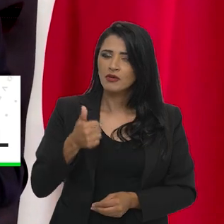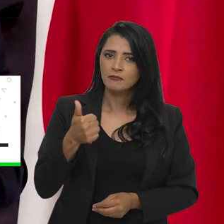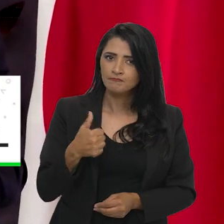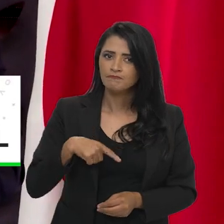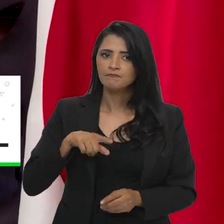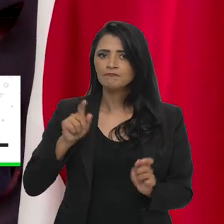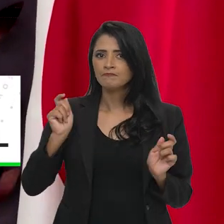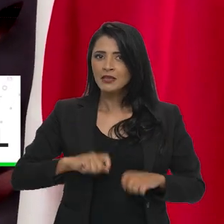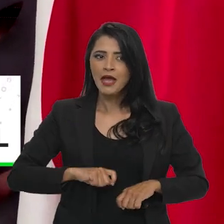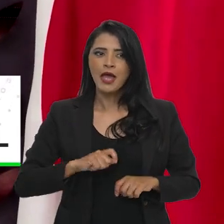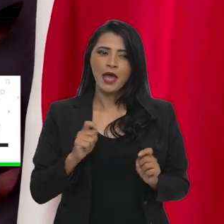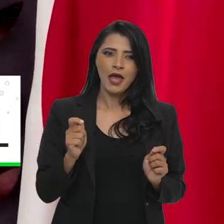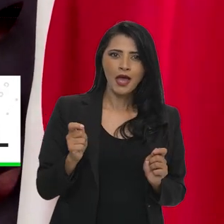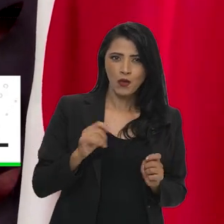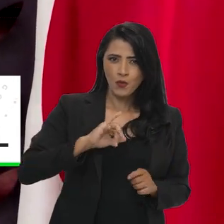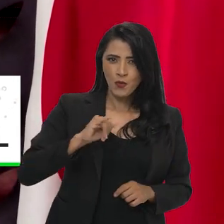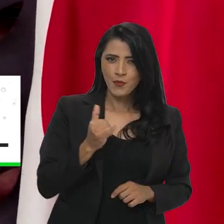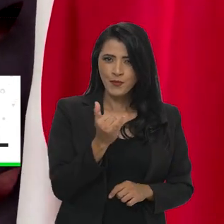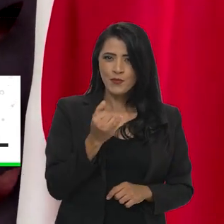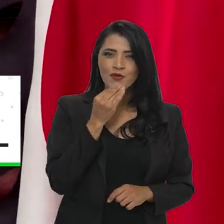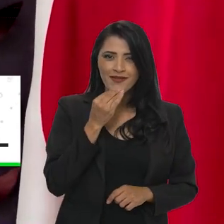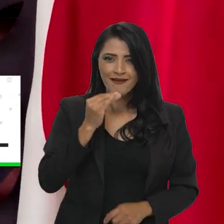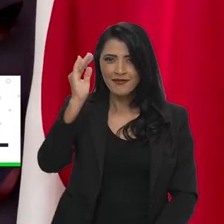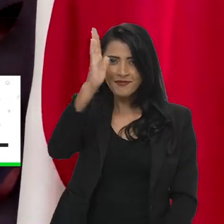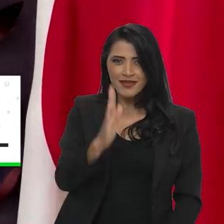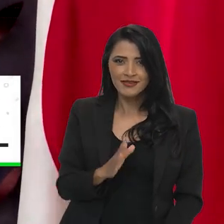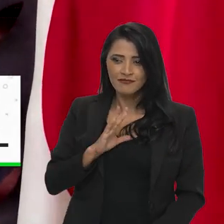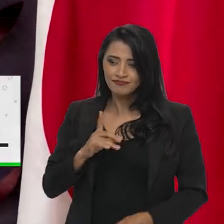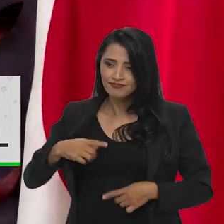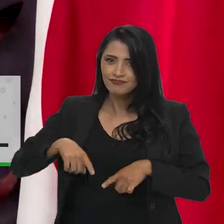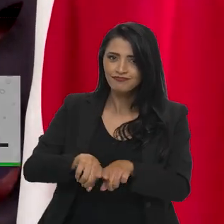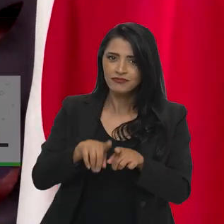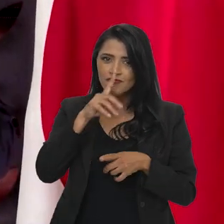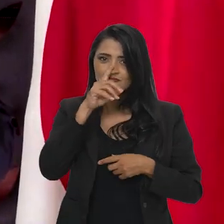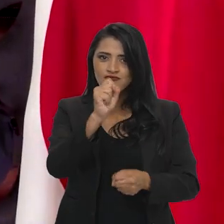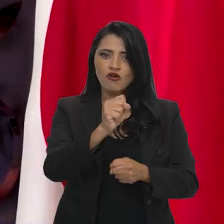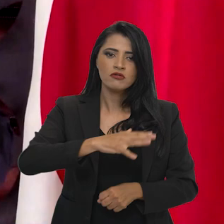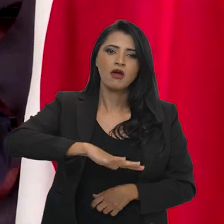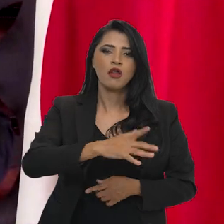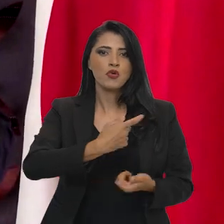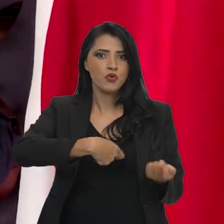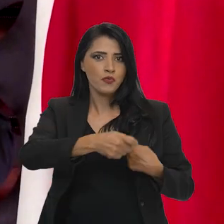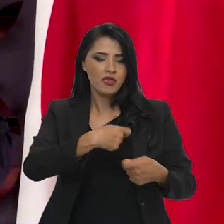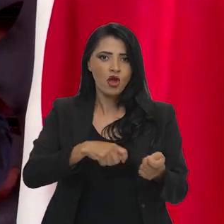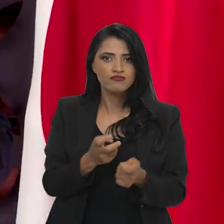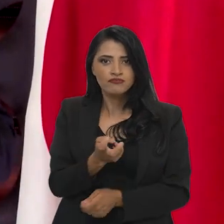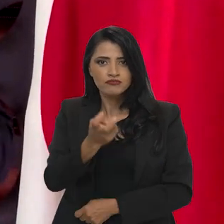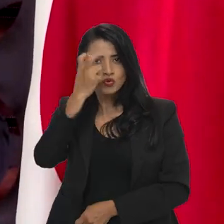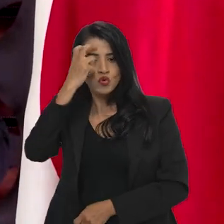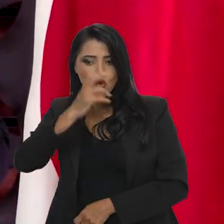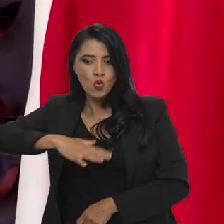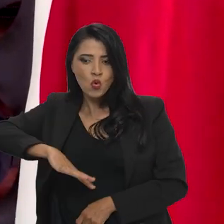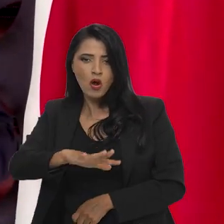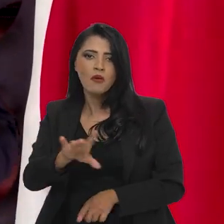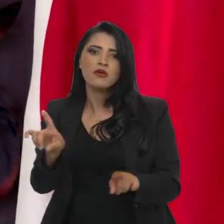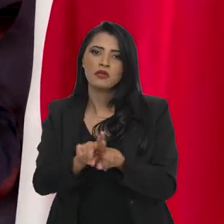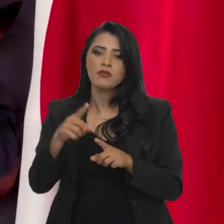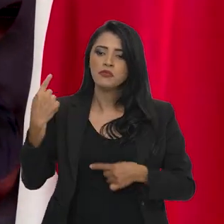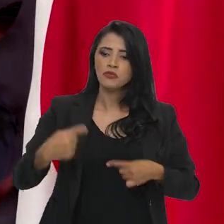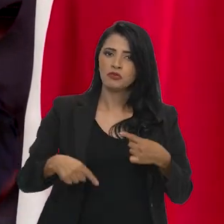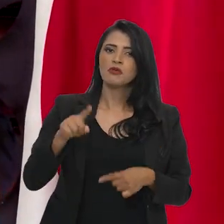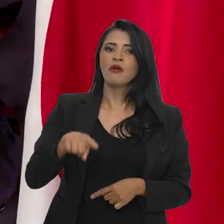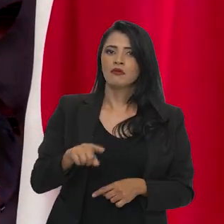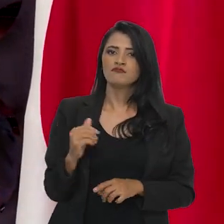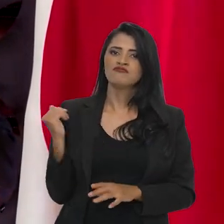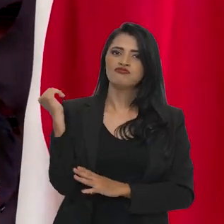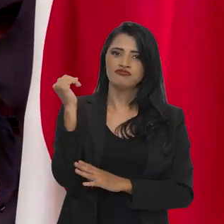porque a chance do Brasil estabelecer parcerias fortes na área comercial, na área cultural e na